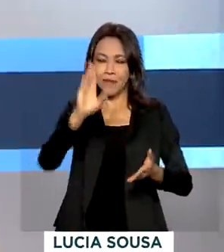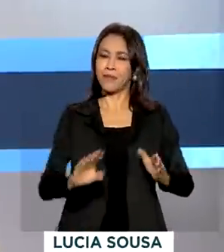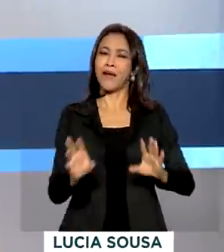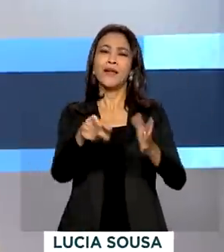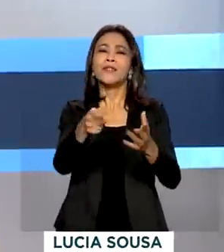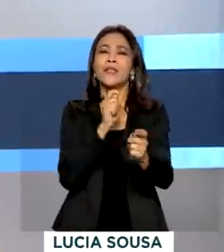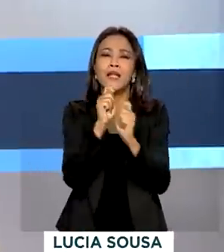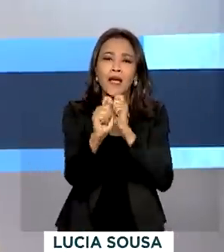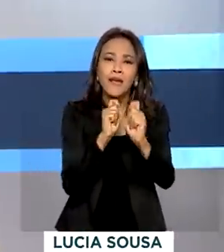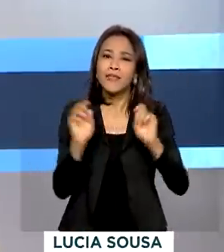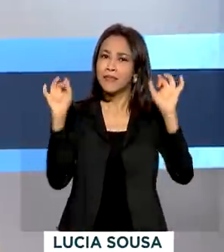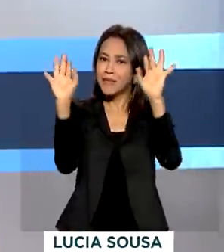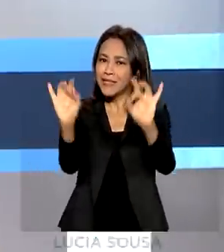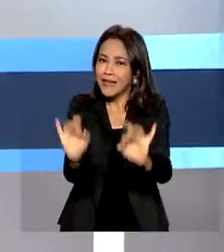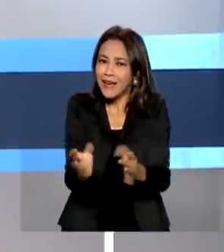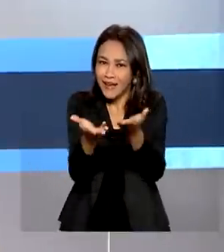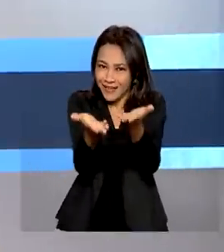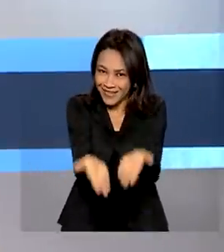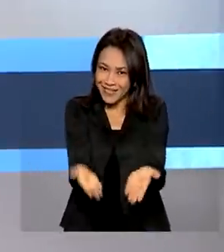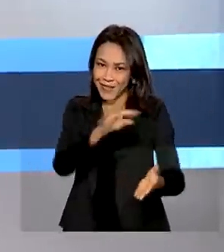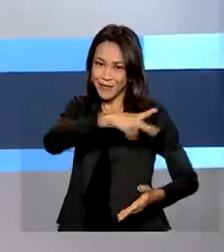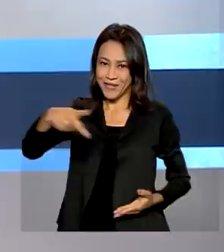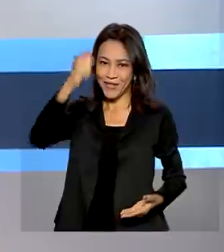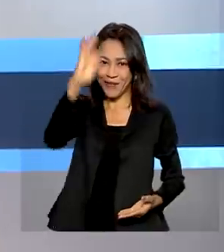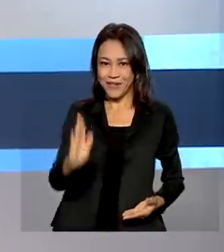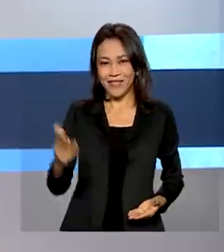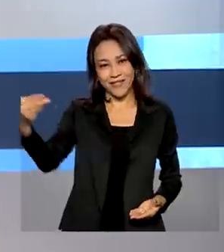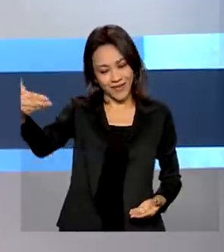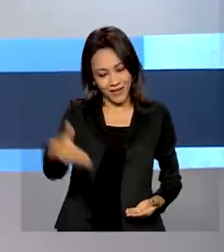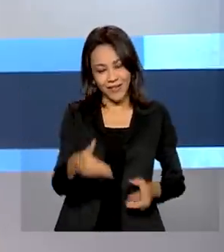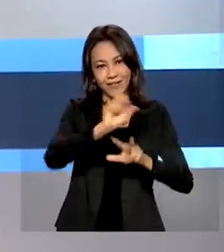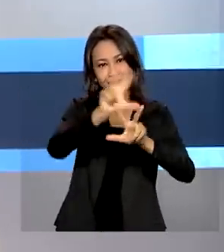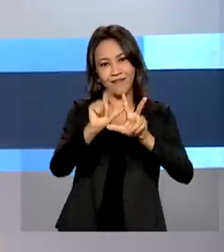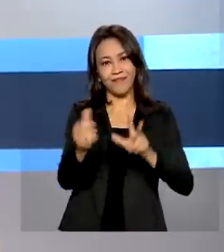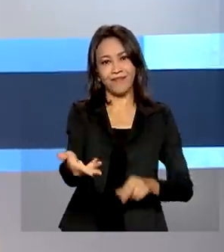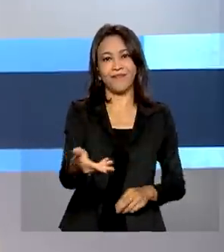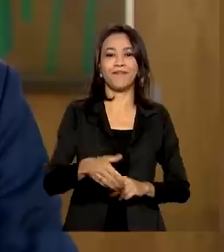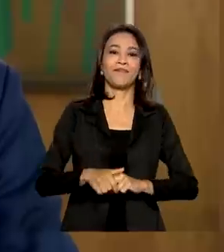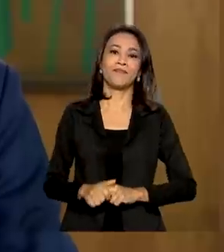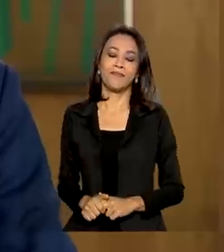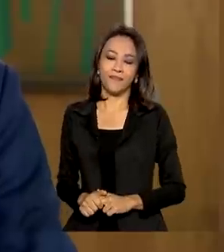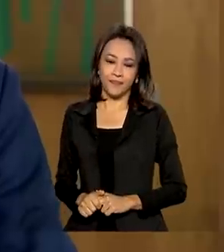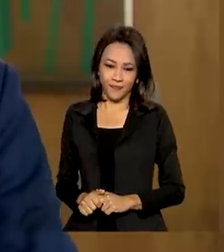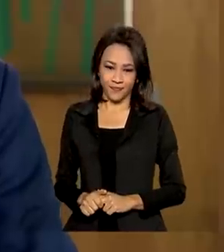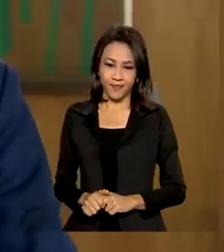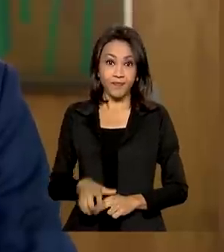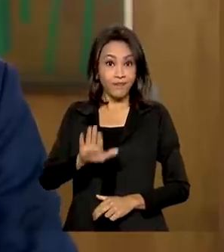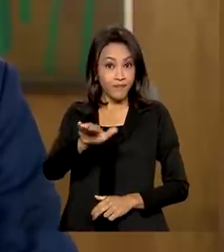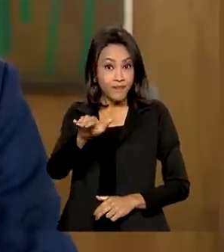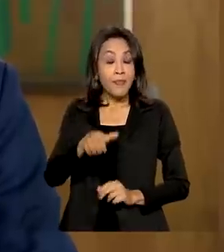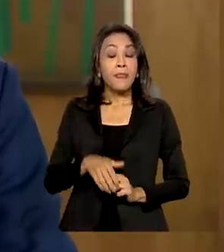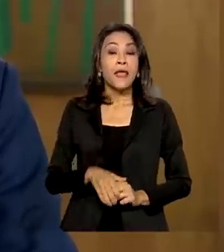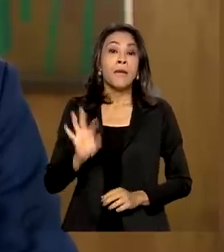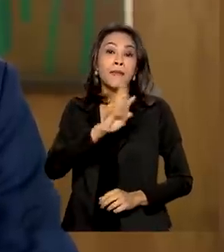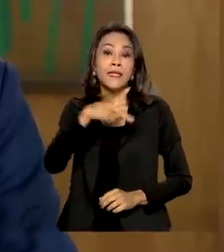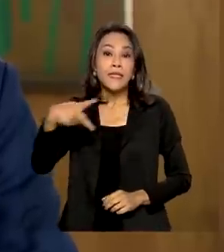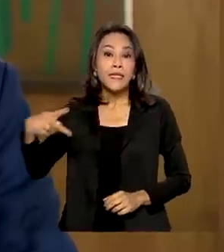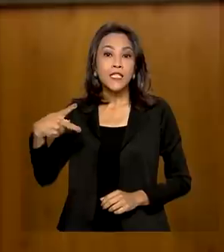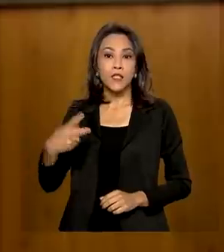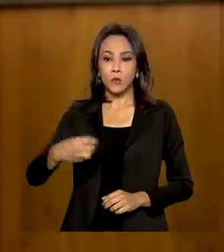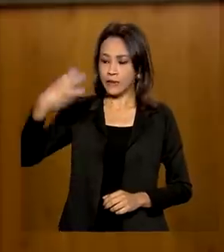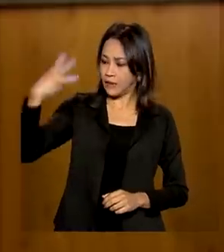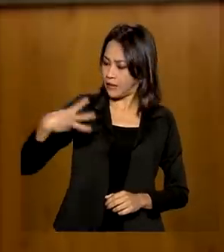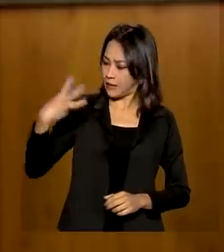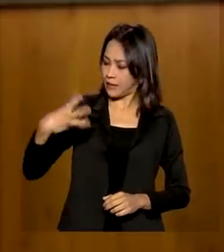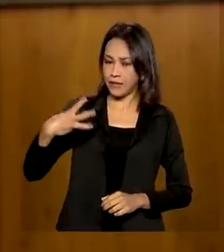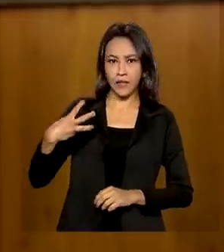dessa participação especial do presidente da República aqui na TV Brasil. Presidente, nós entramos no terceiro ano